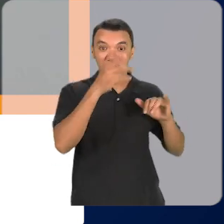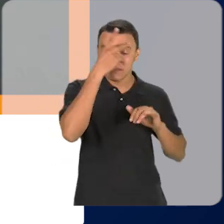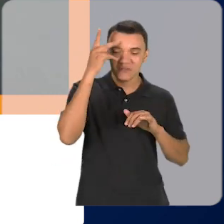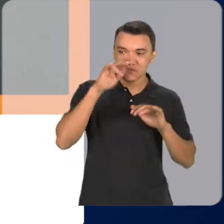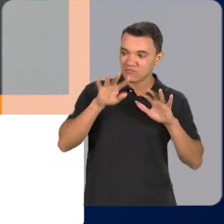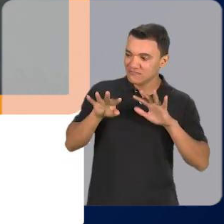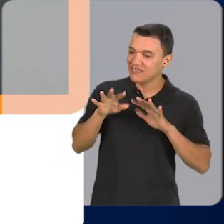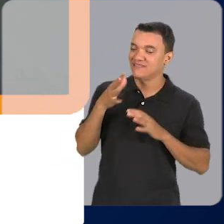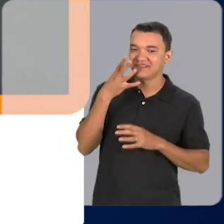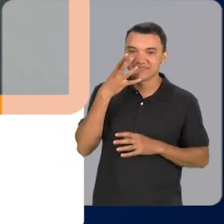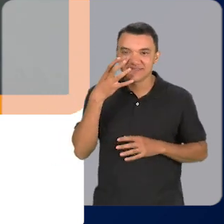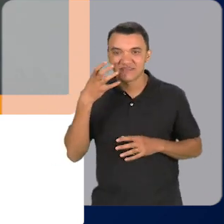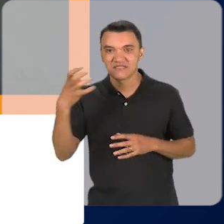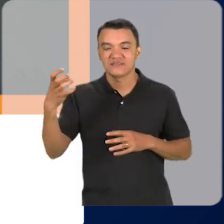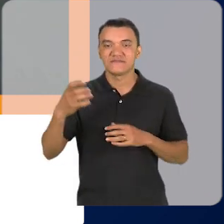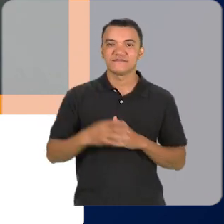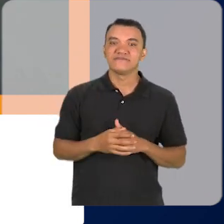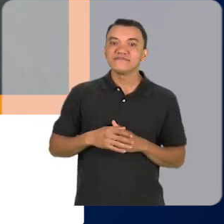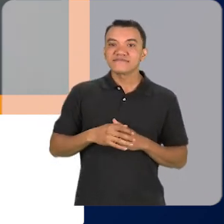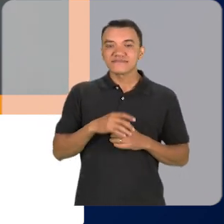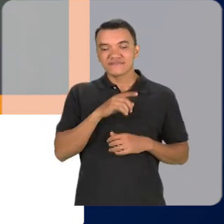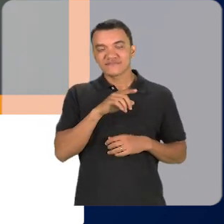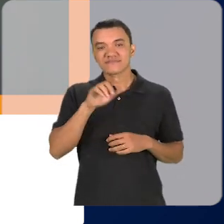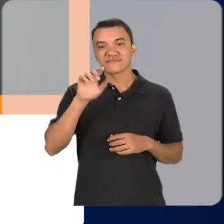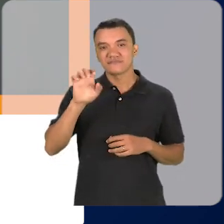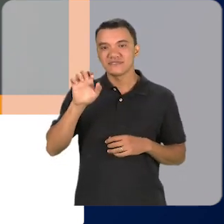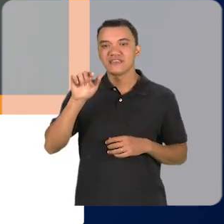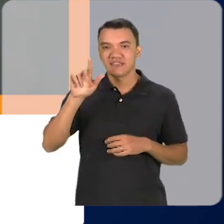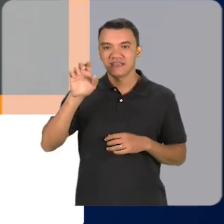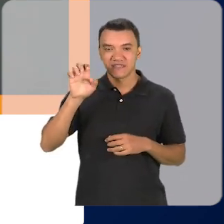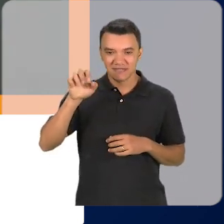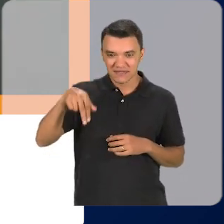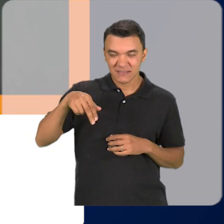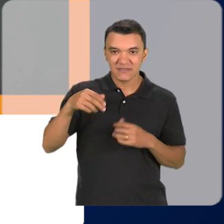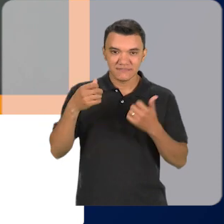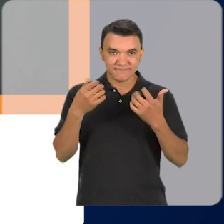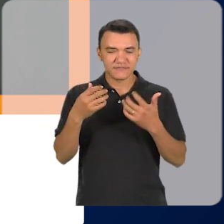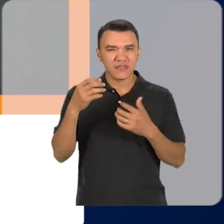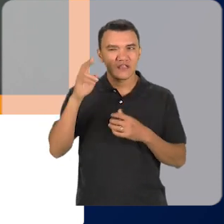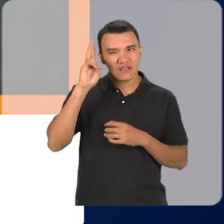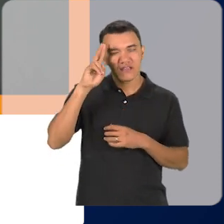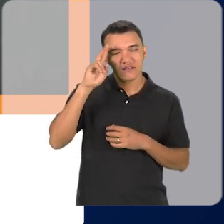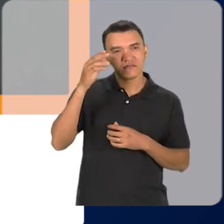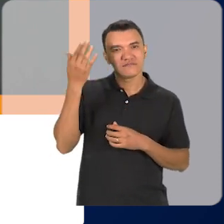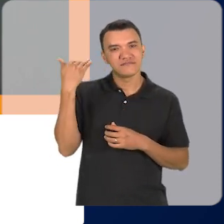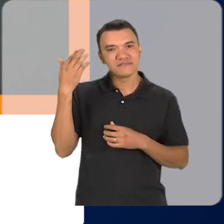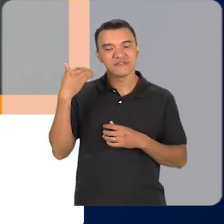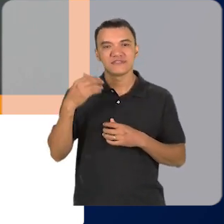Ellen colocava ainda pouco dessas memórias dela,